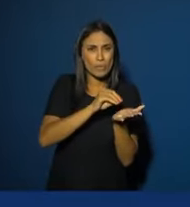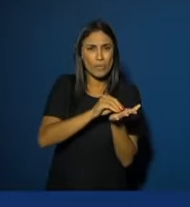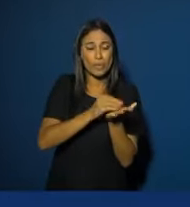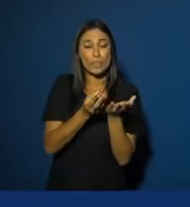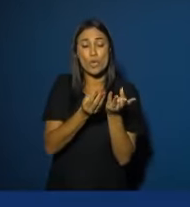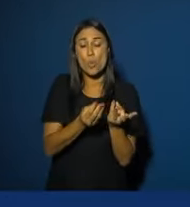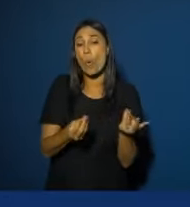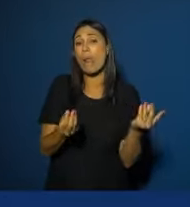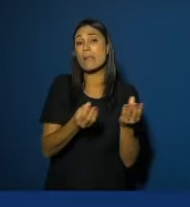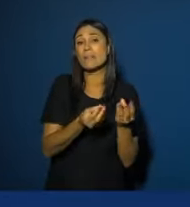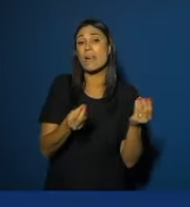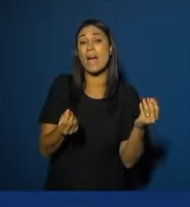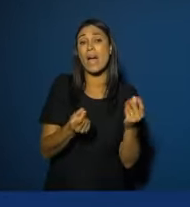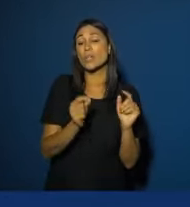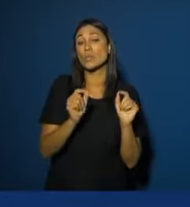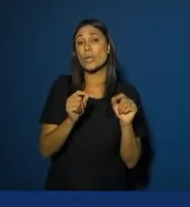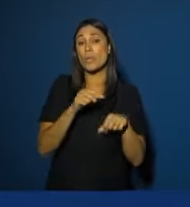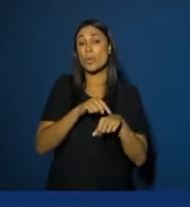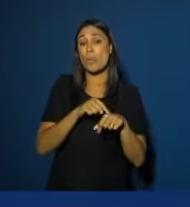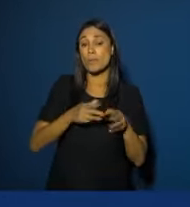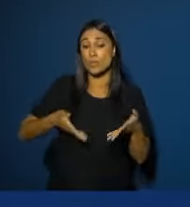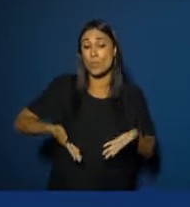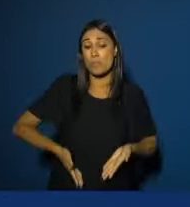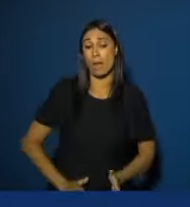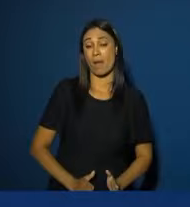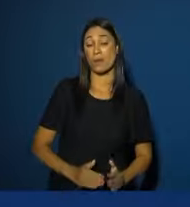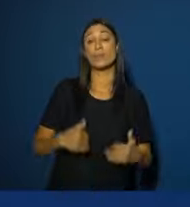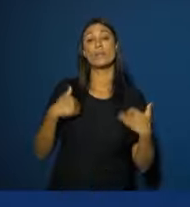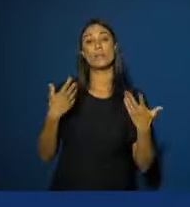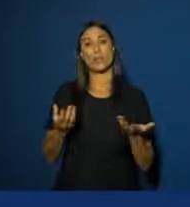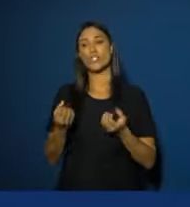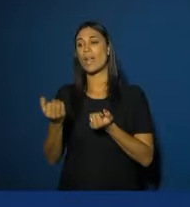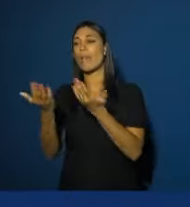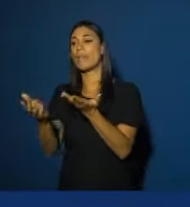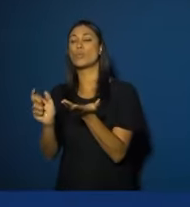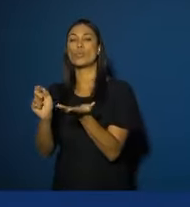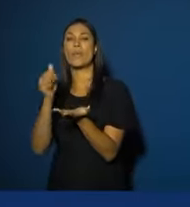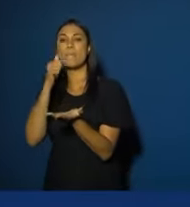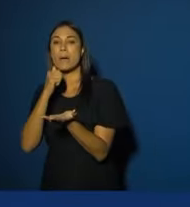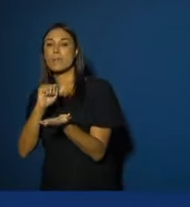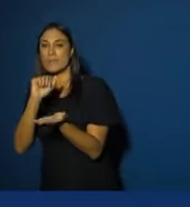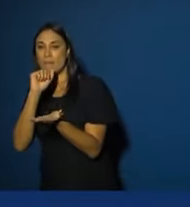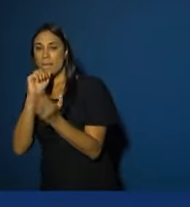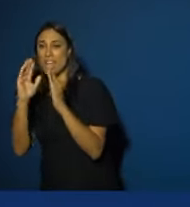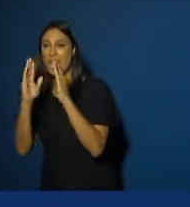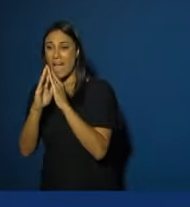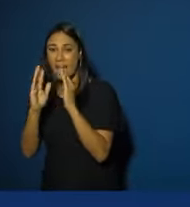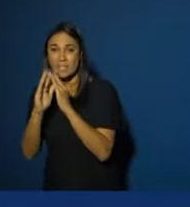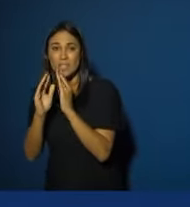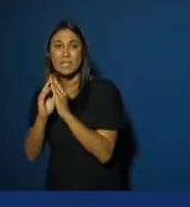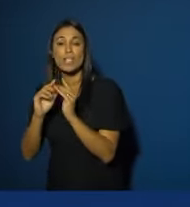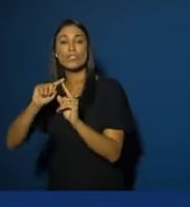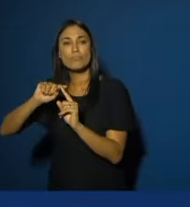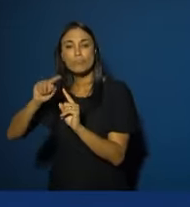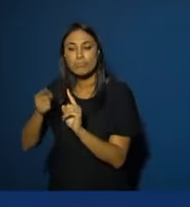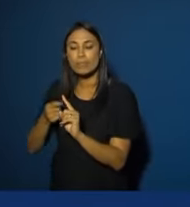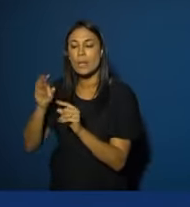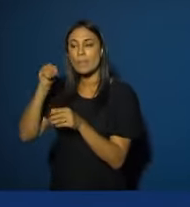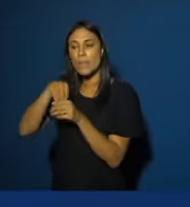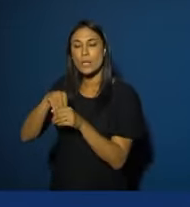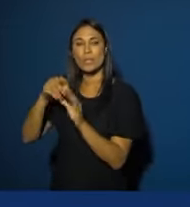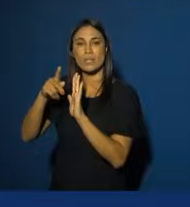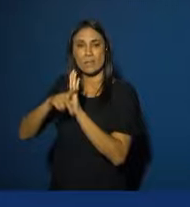de qualidade para o parto. Então, nós estamos oferecendo, por exemplo, maternidade e casas de parto qualificadas dentro do